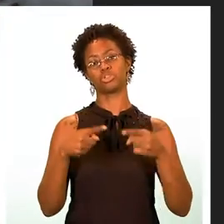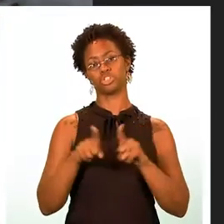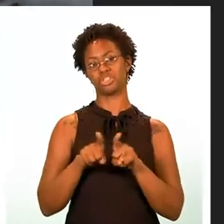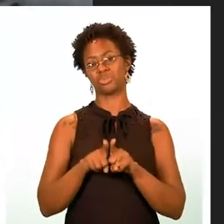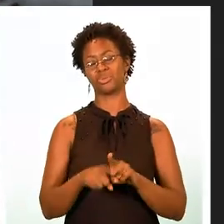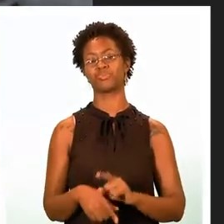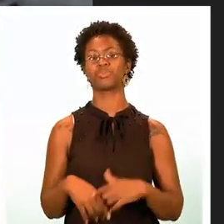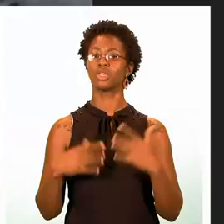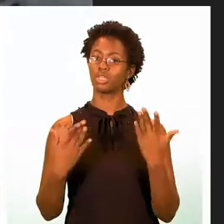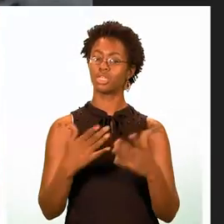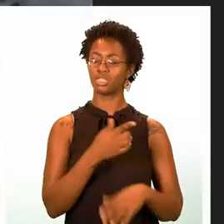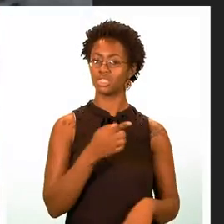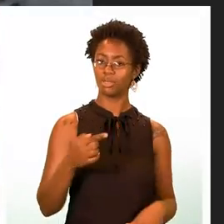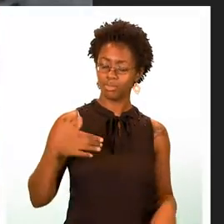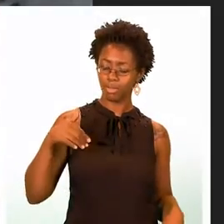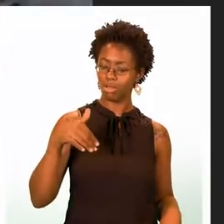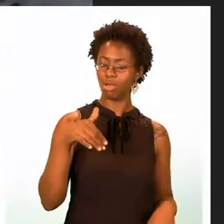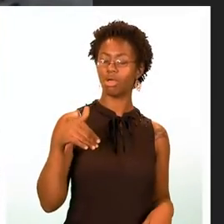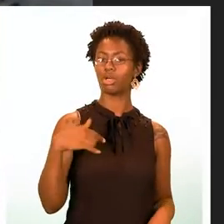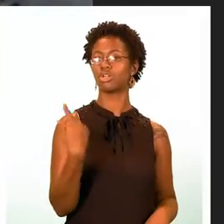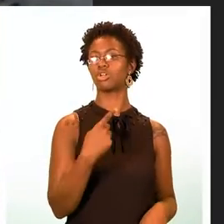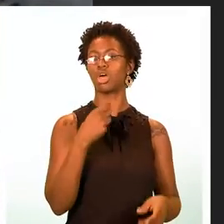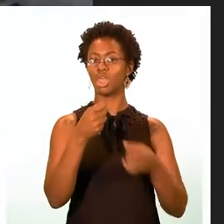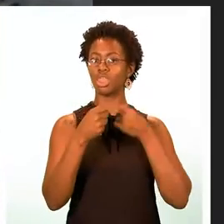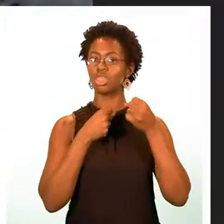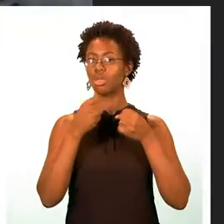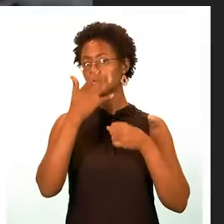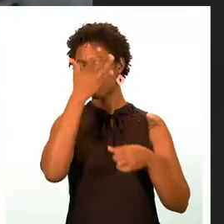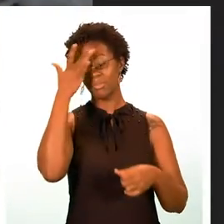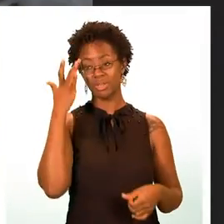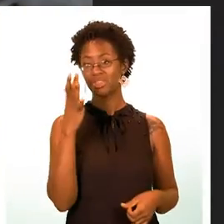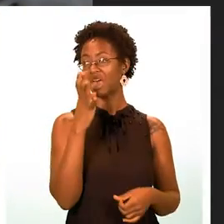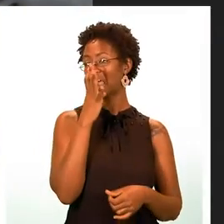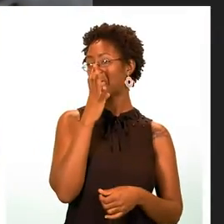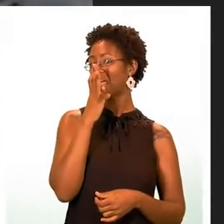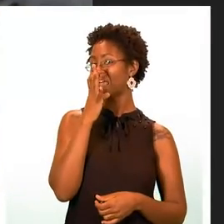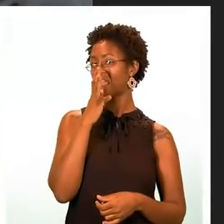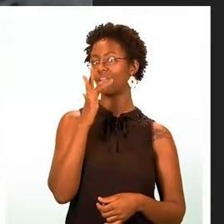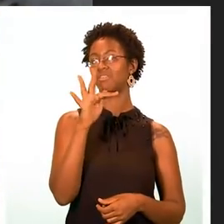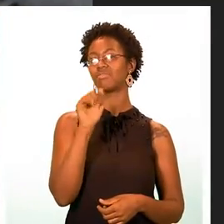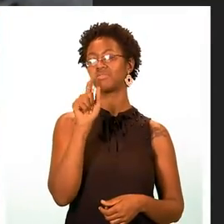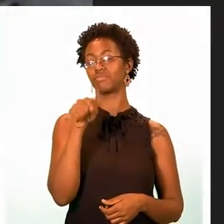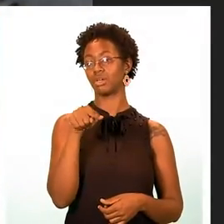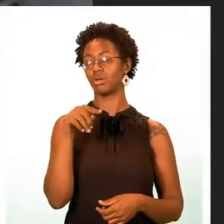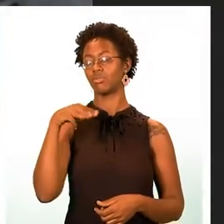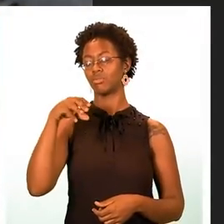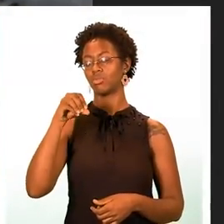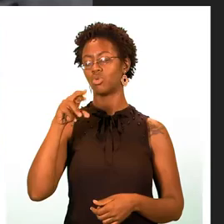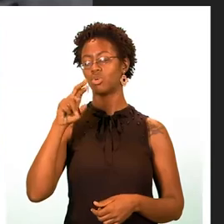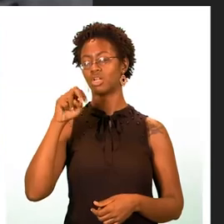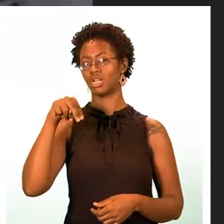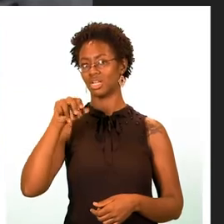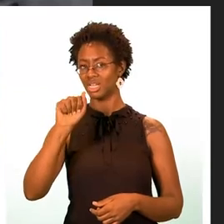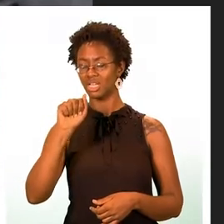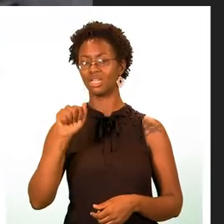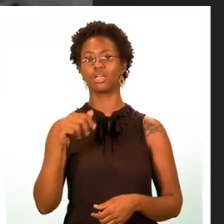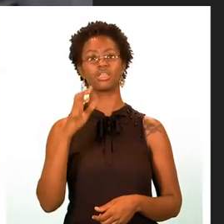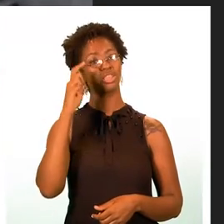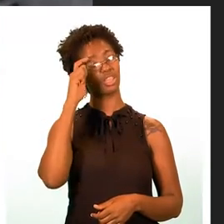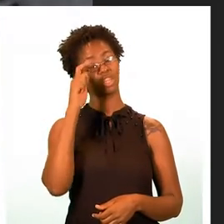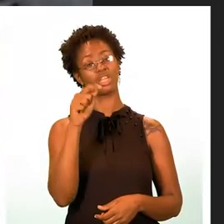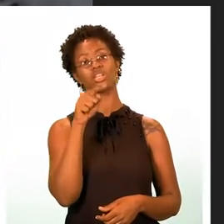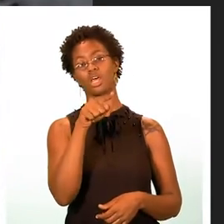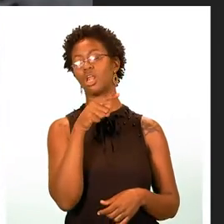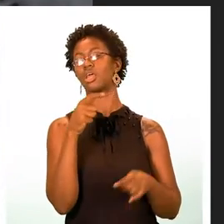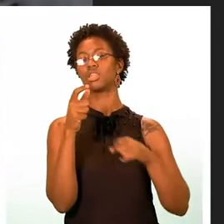política. Então, essa semana nós fizemos uma entrevista com uma pessoa admirável, que é a Fá Morena, e